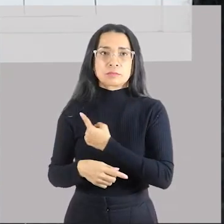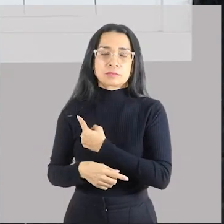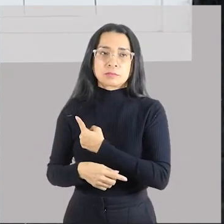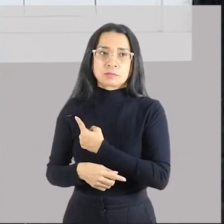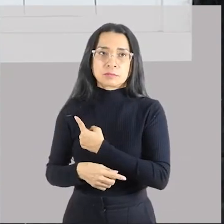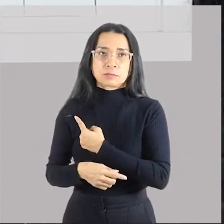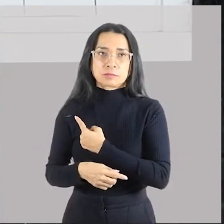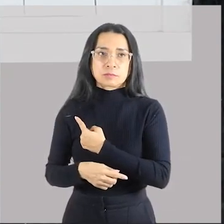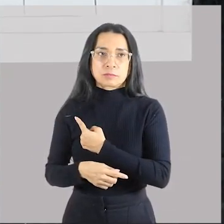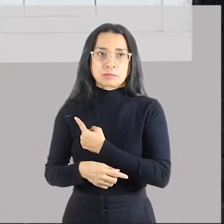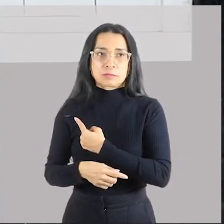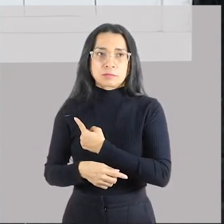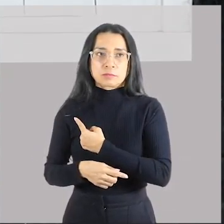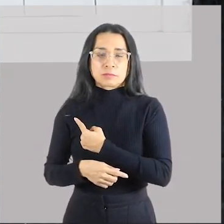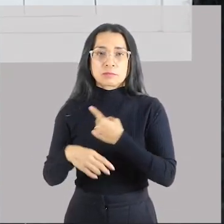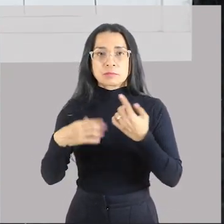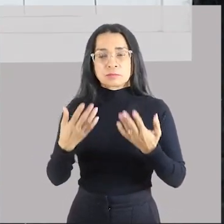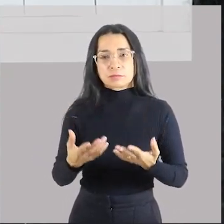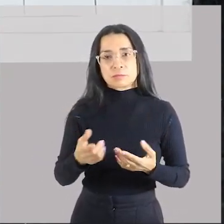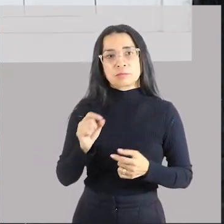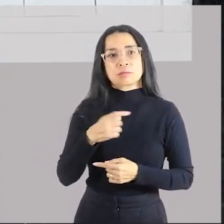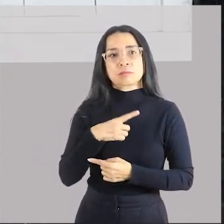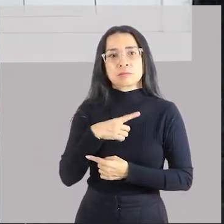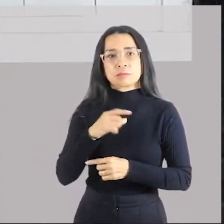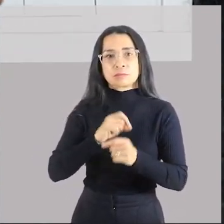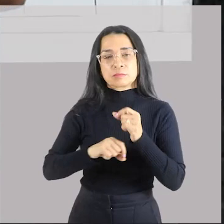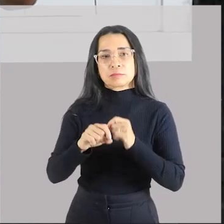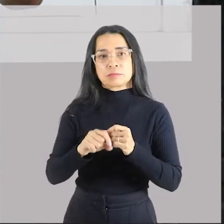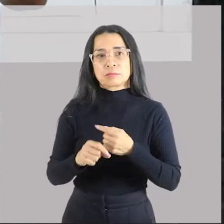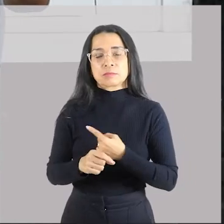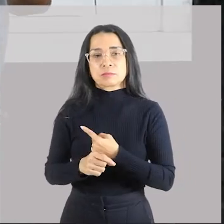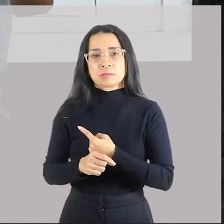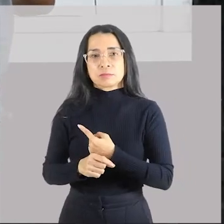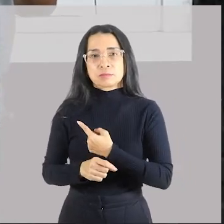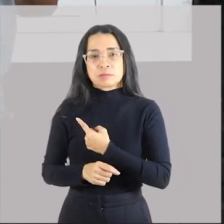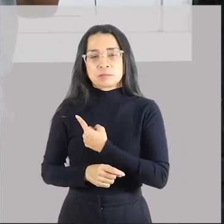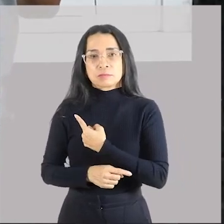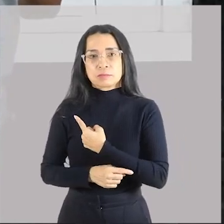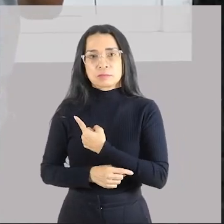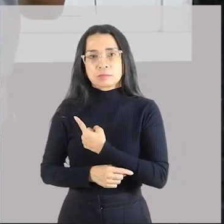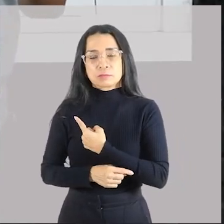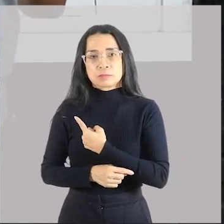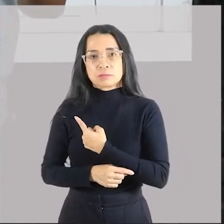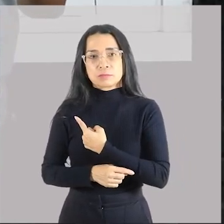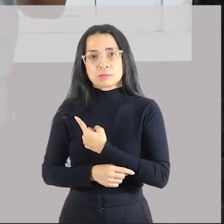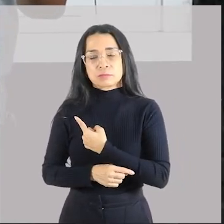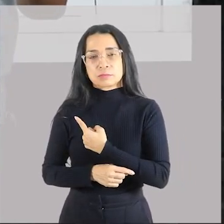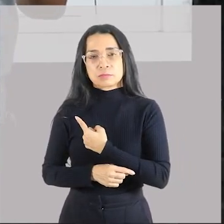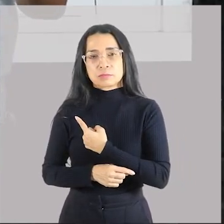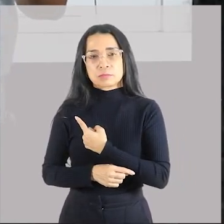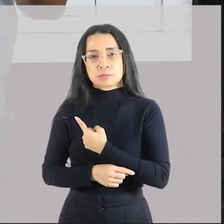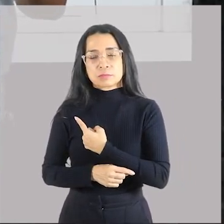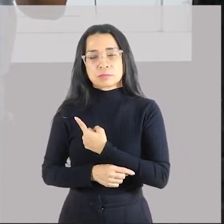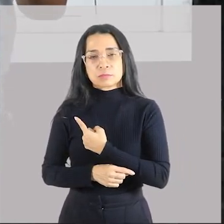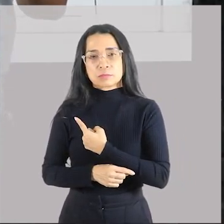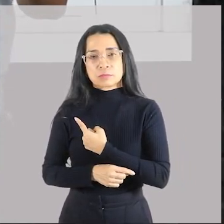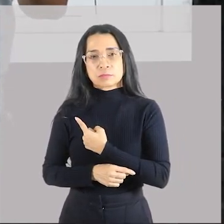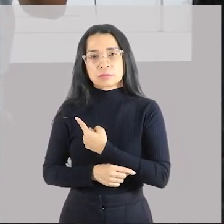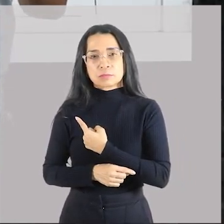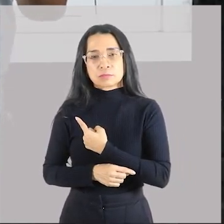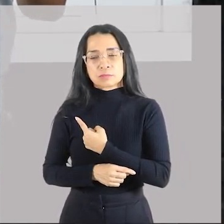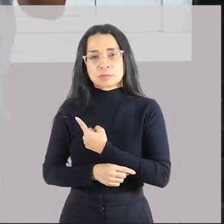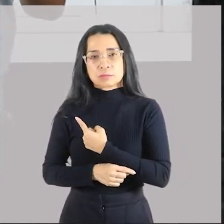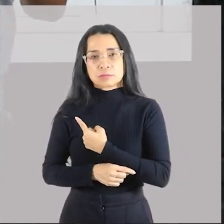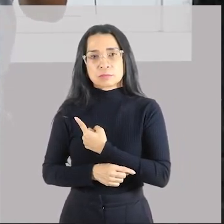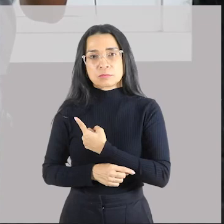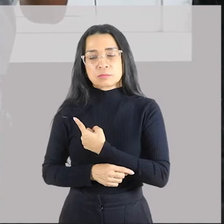tanto faz. Tá? Então, você vai ter aqui, ó, lado no quadrado é igual a R, raiz de 2,